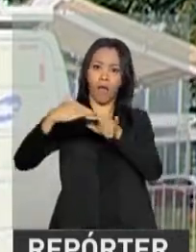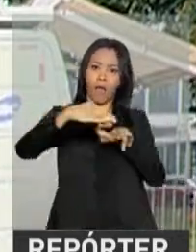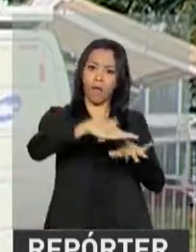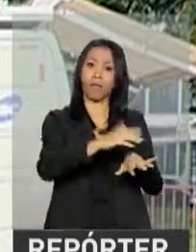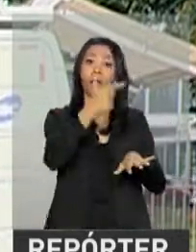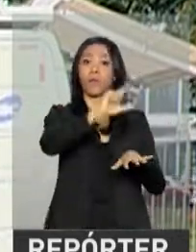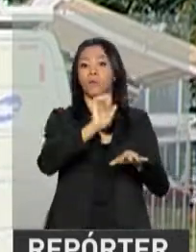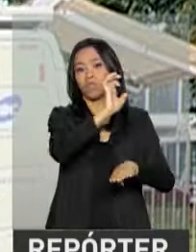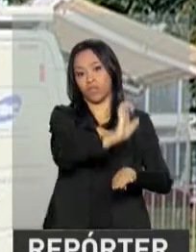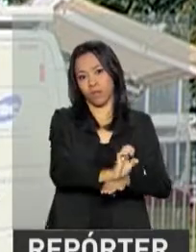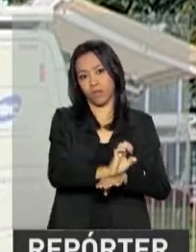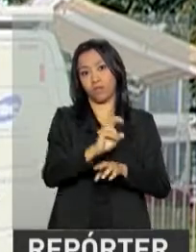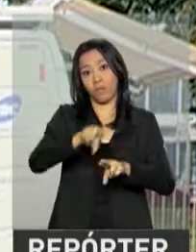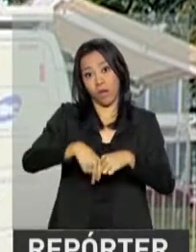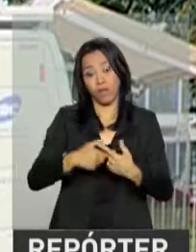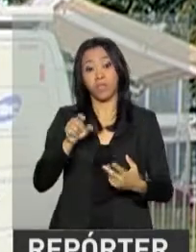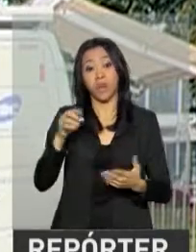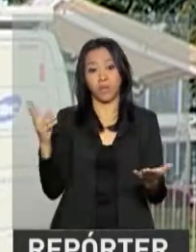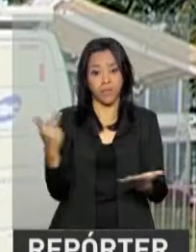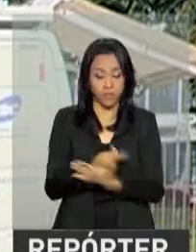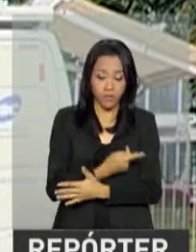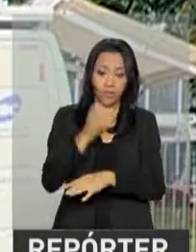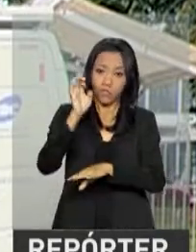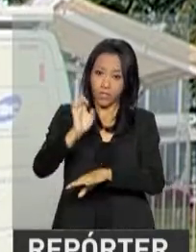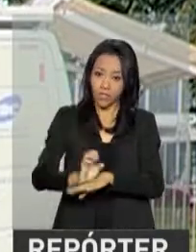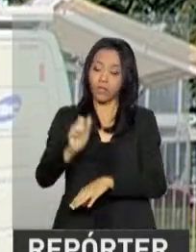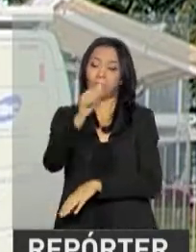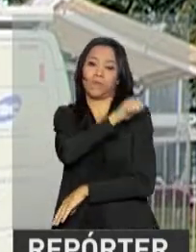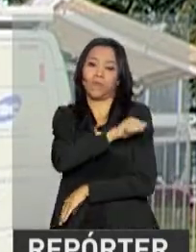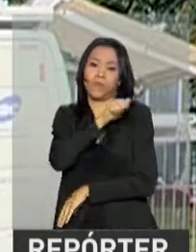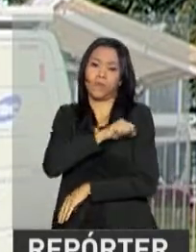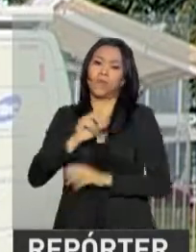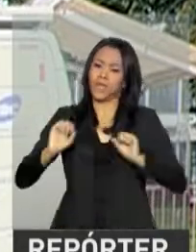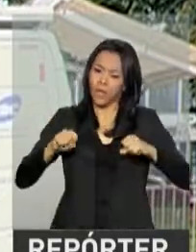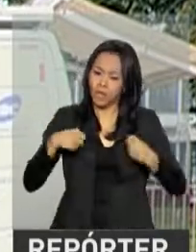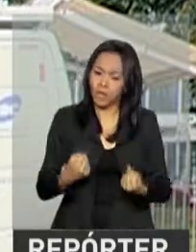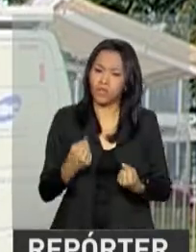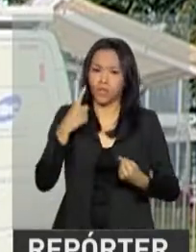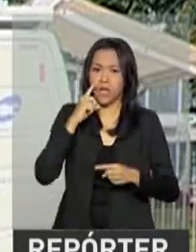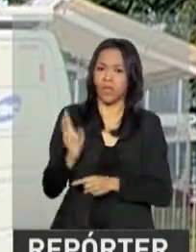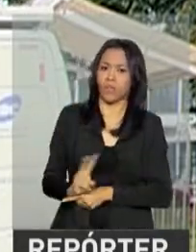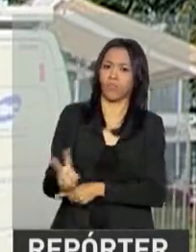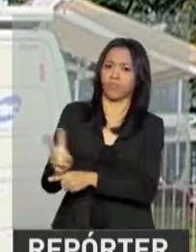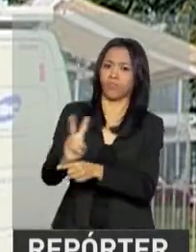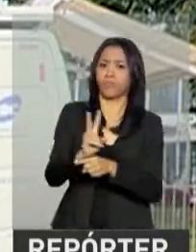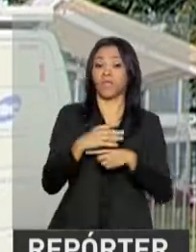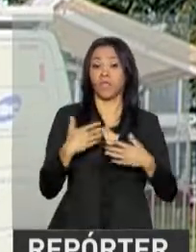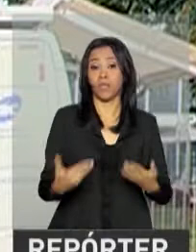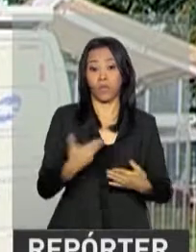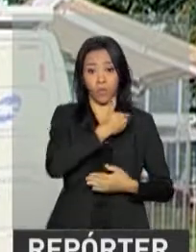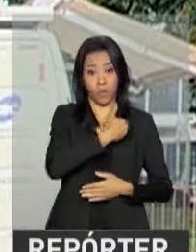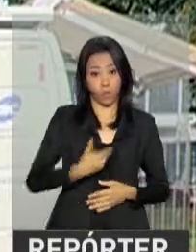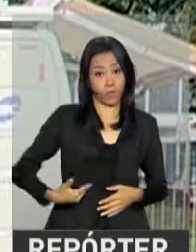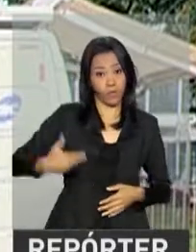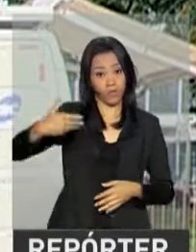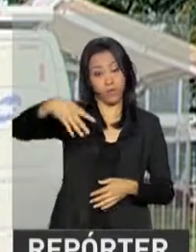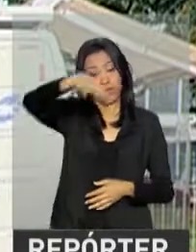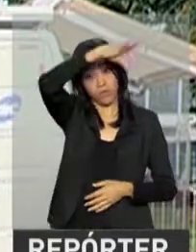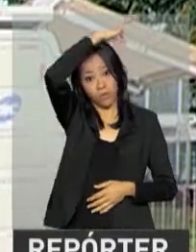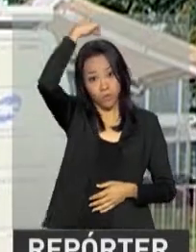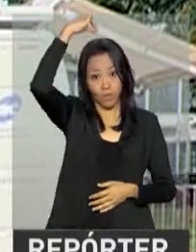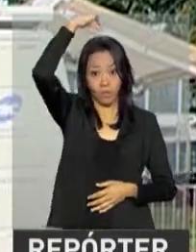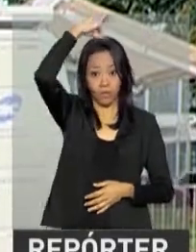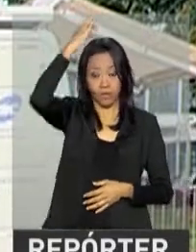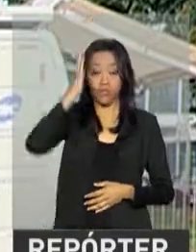Rio de Janeiro e vão discutir como reforçar o monitoramento nas divisas. O governo do Espírito Santo já divulgou um plano